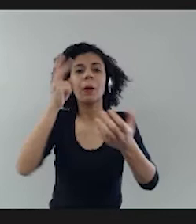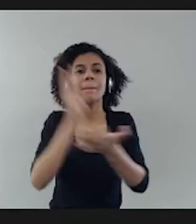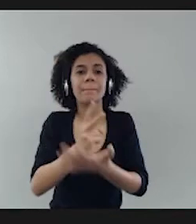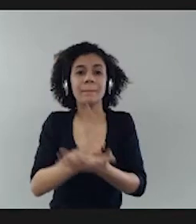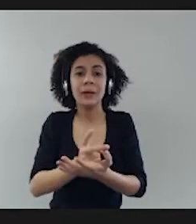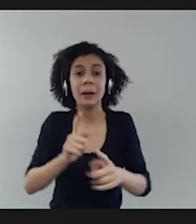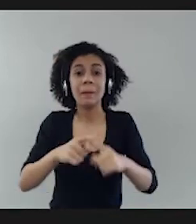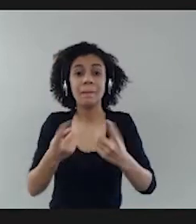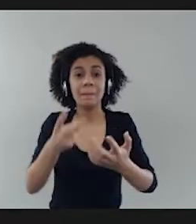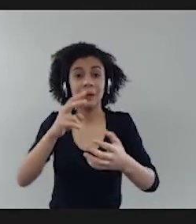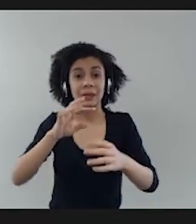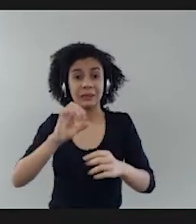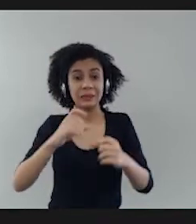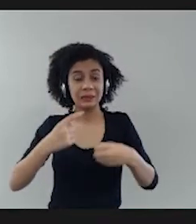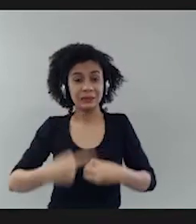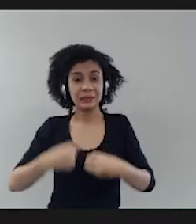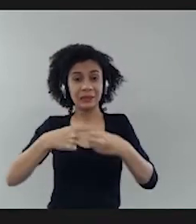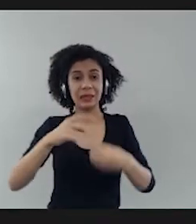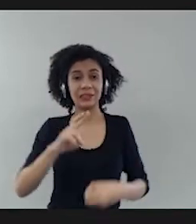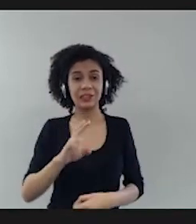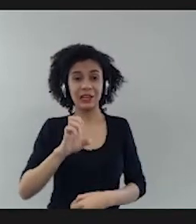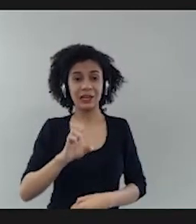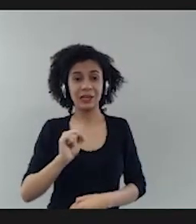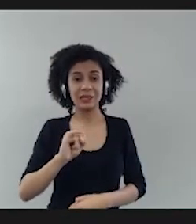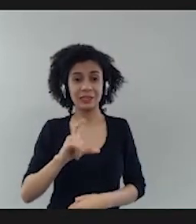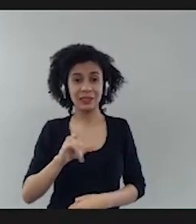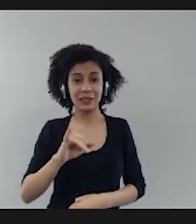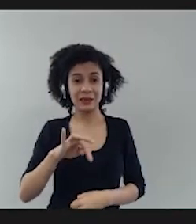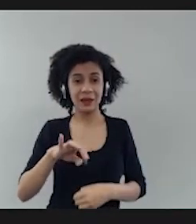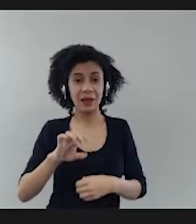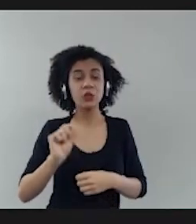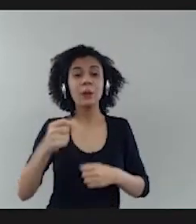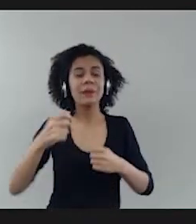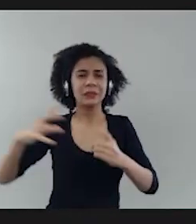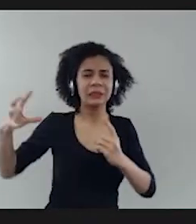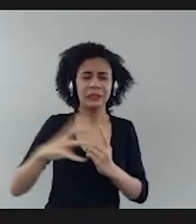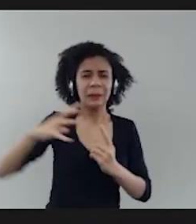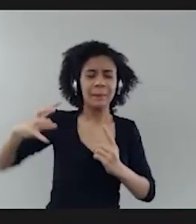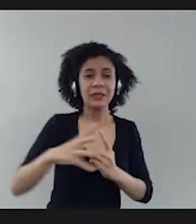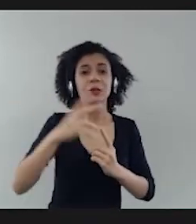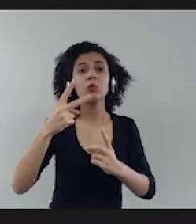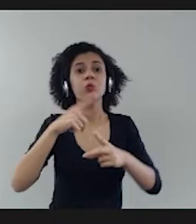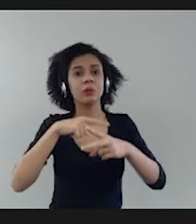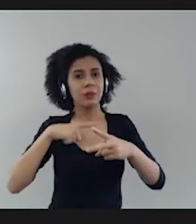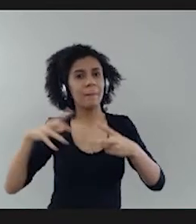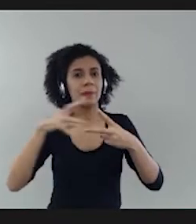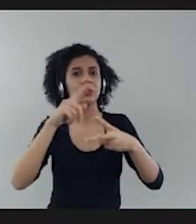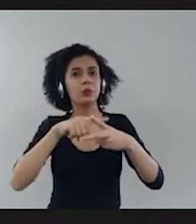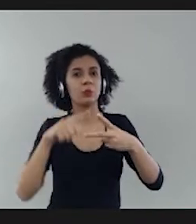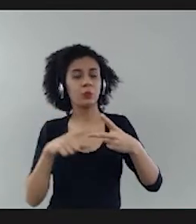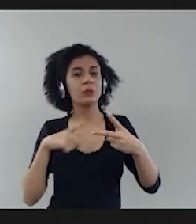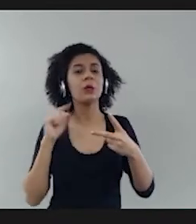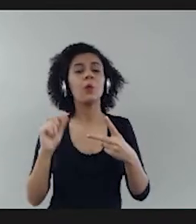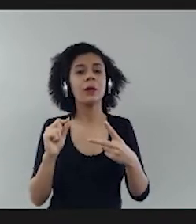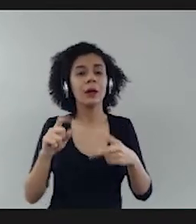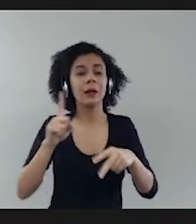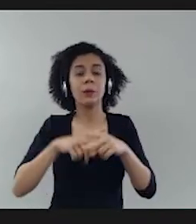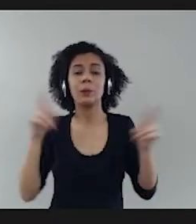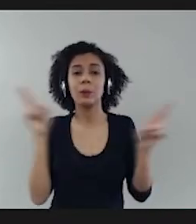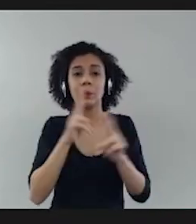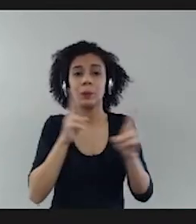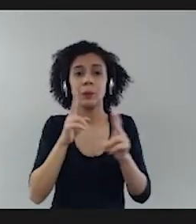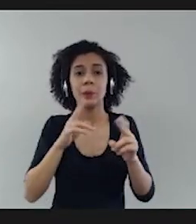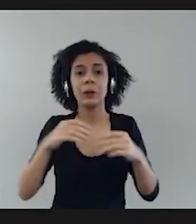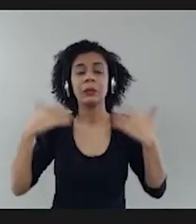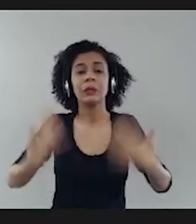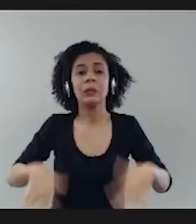ser uma cidade resiliente, ela tem que sofrer uma pressão. Nós já estamos sofrendo 2 pressões, e aí eu quero dizer, nós estamos numa emergência